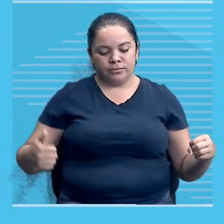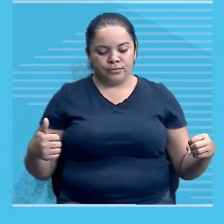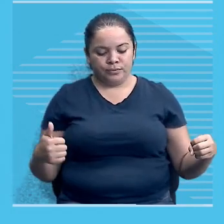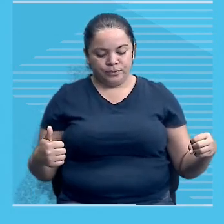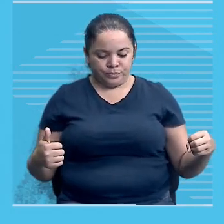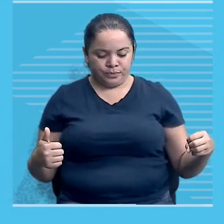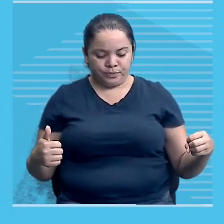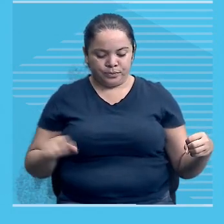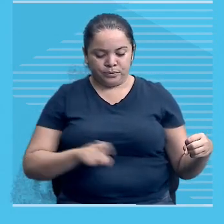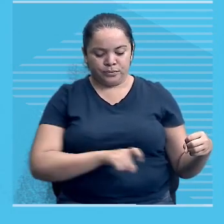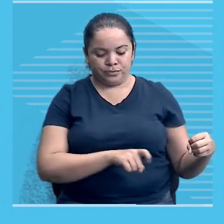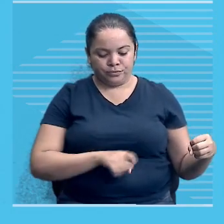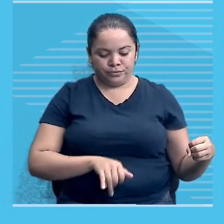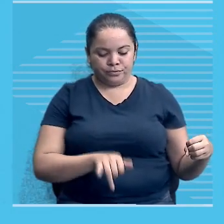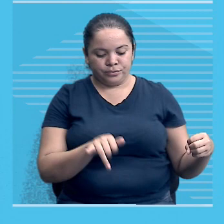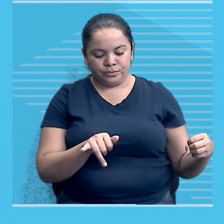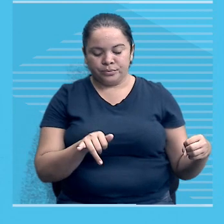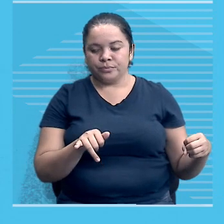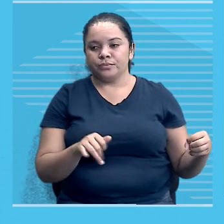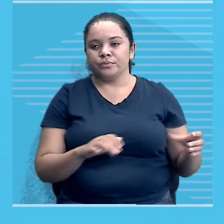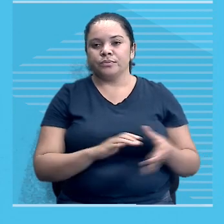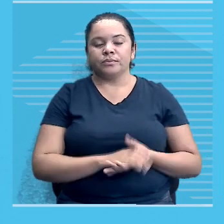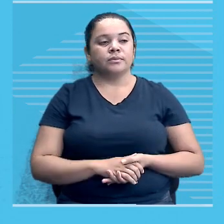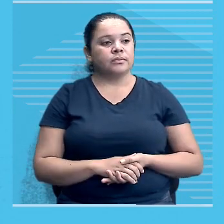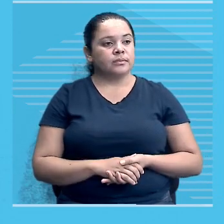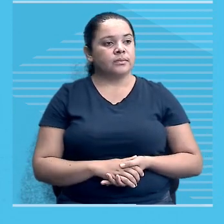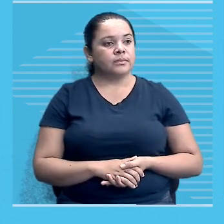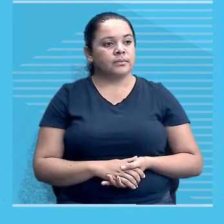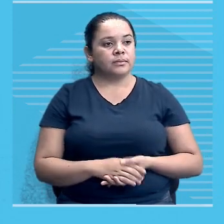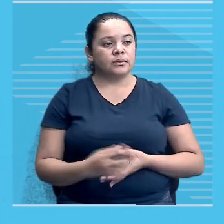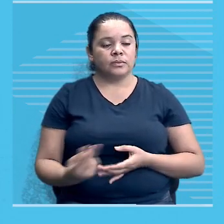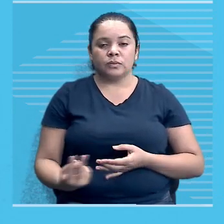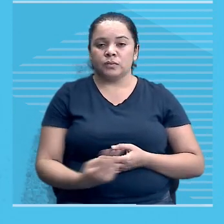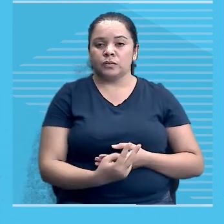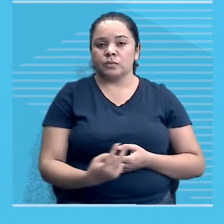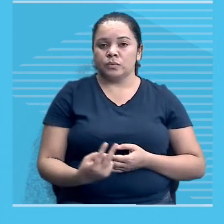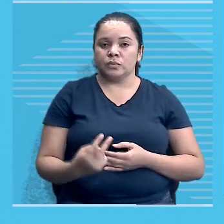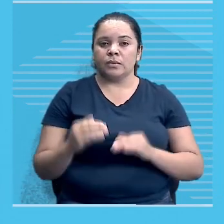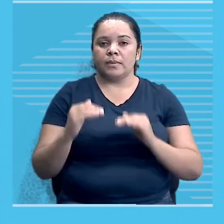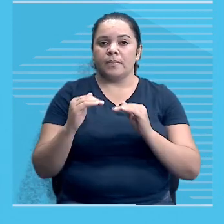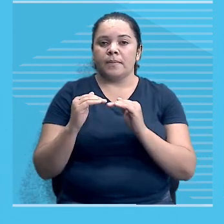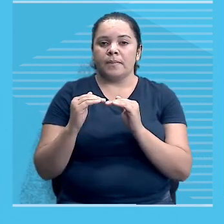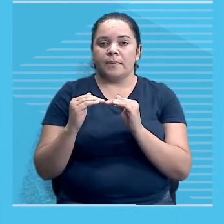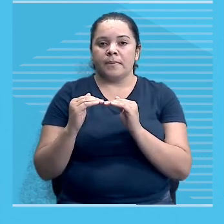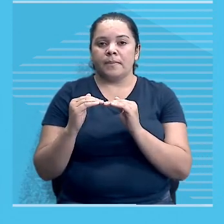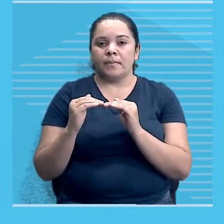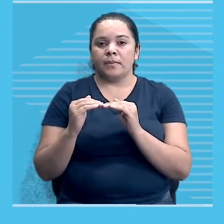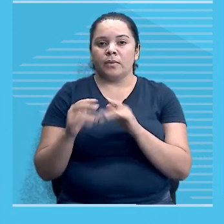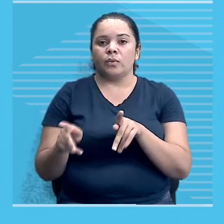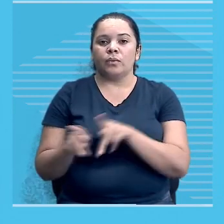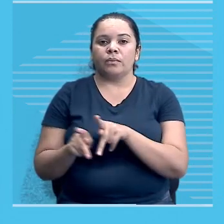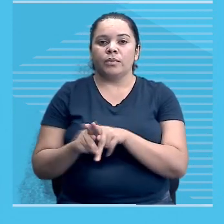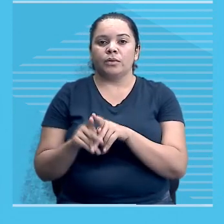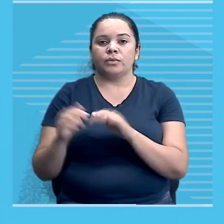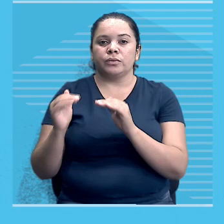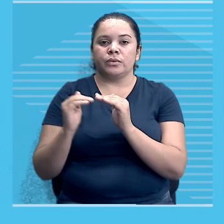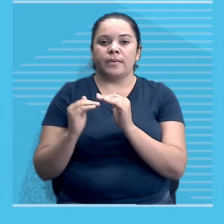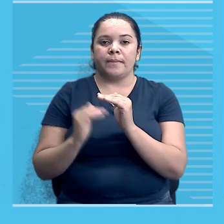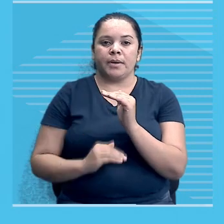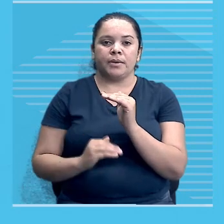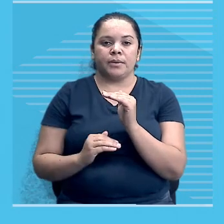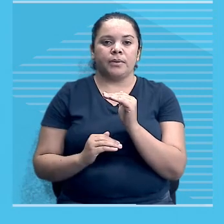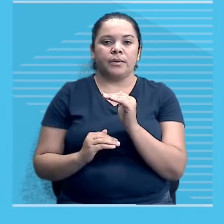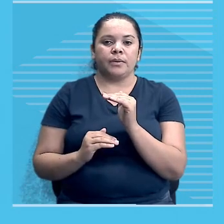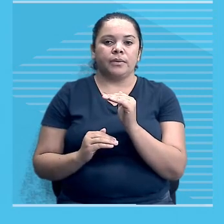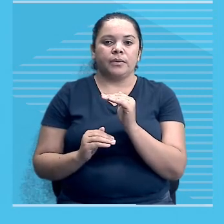Oi e um produto deles é menor do que X1 Oi tá produto